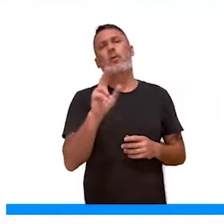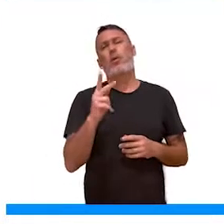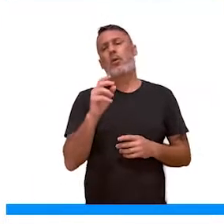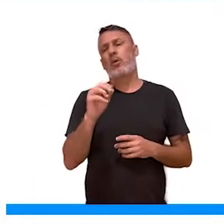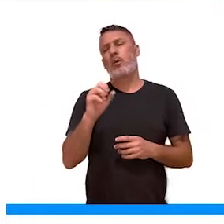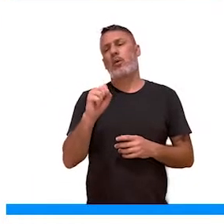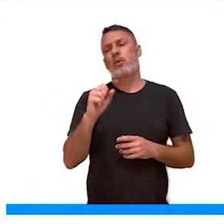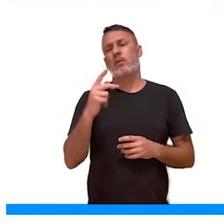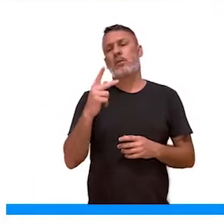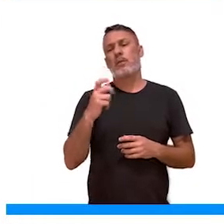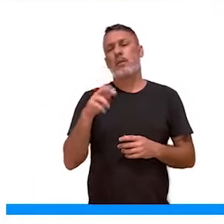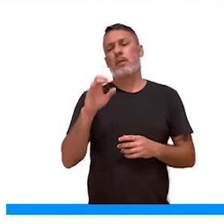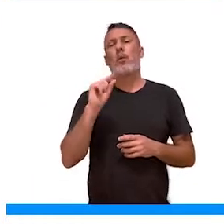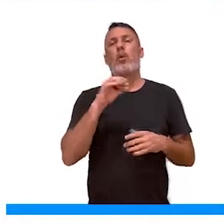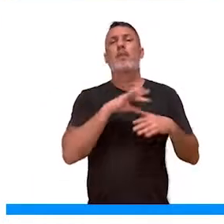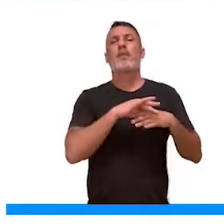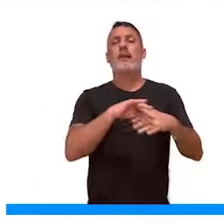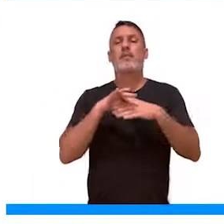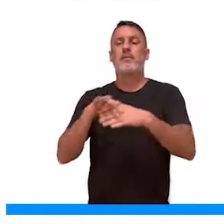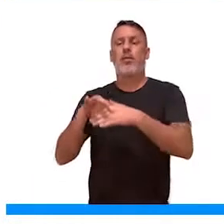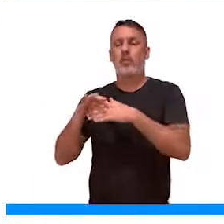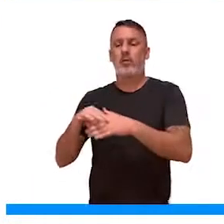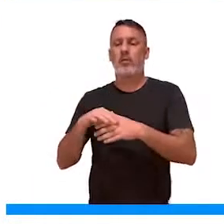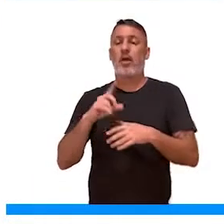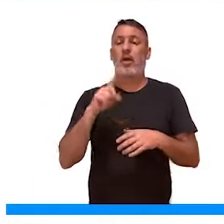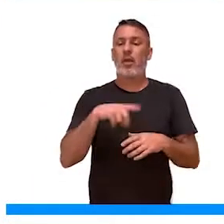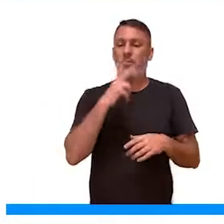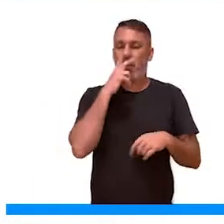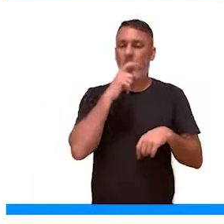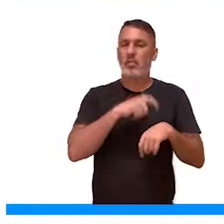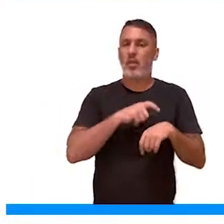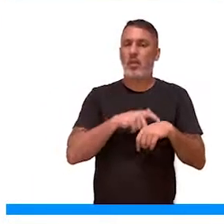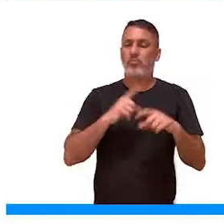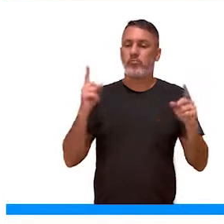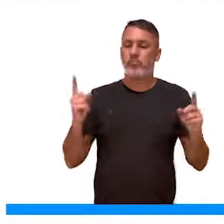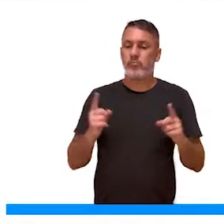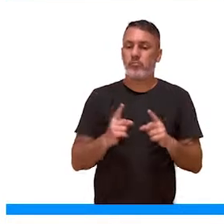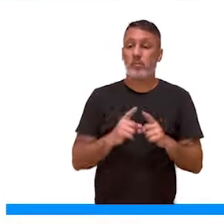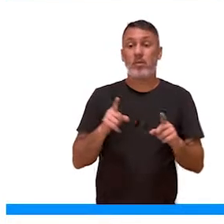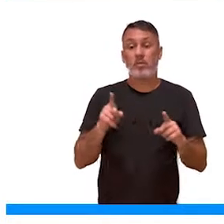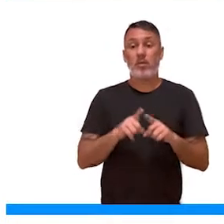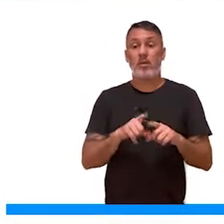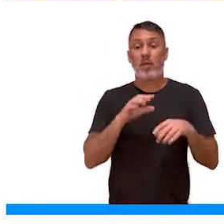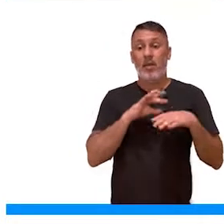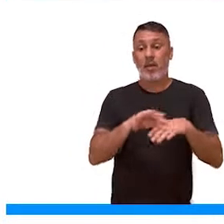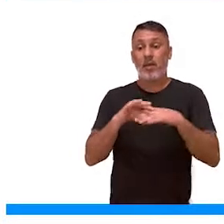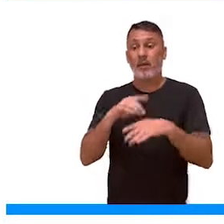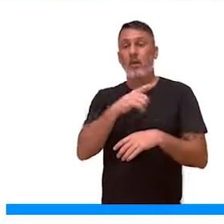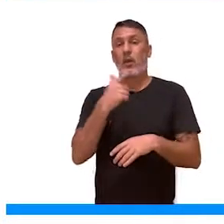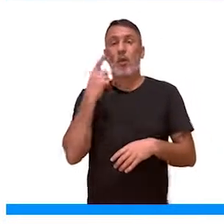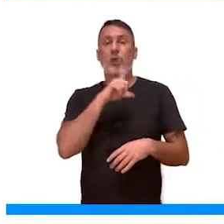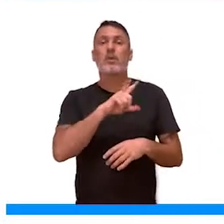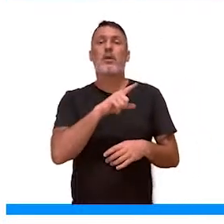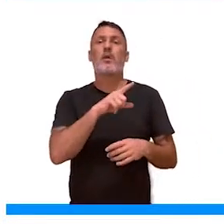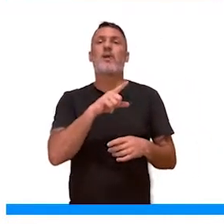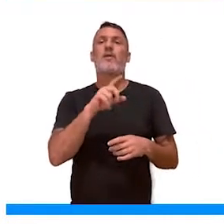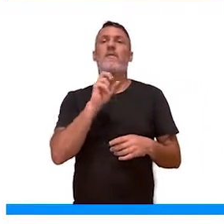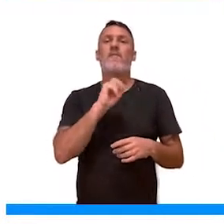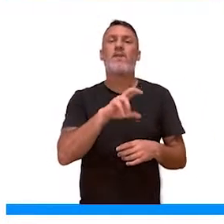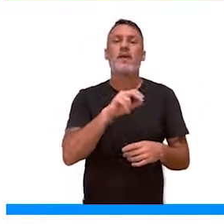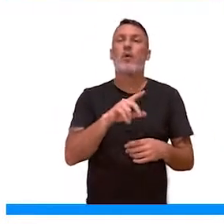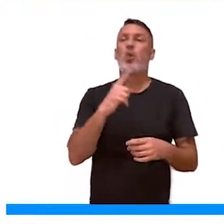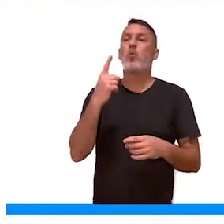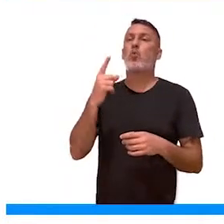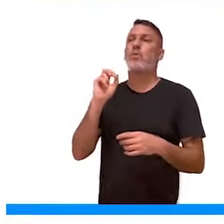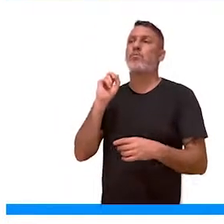Hospedeiro paratênico ou de transporte é aquele que serve de refúgio temporário e de veículo, até que o parasita atinja